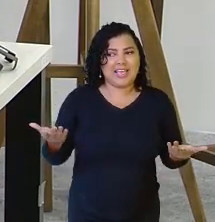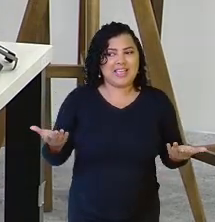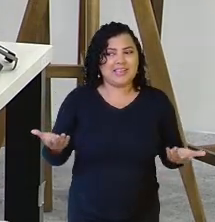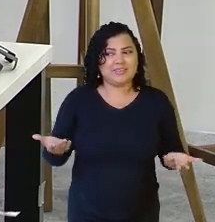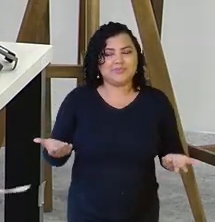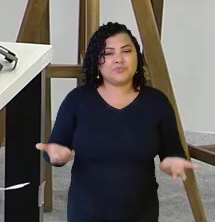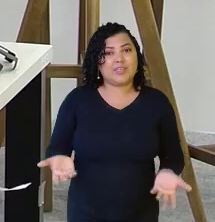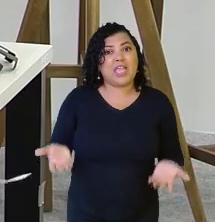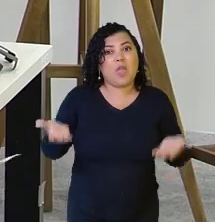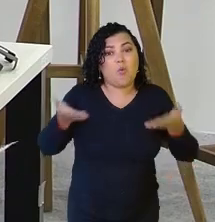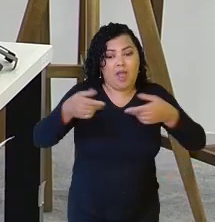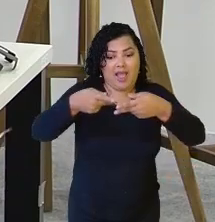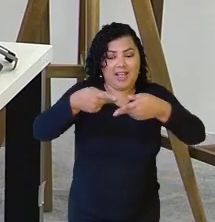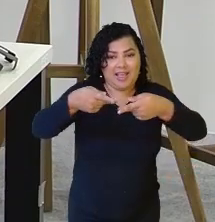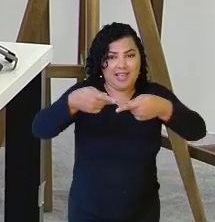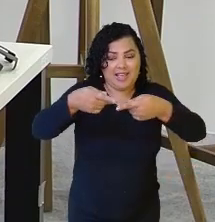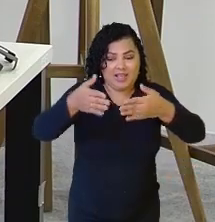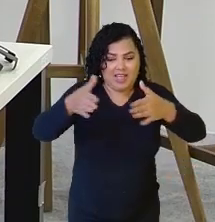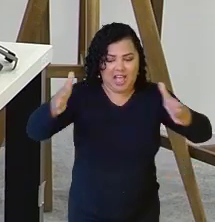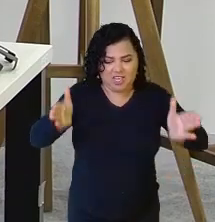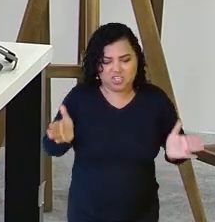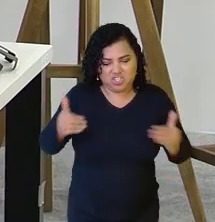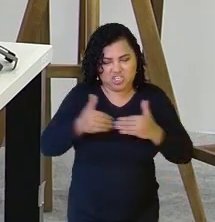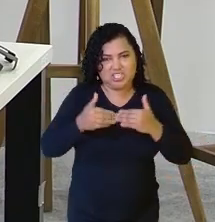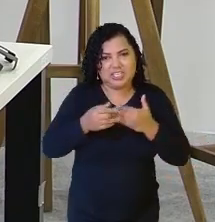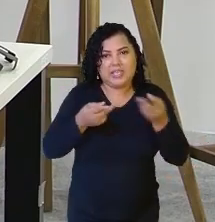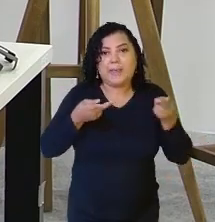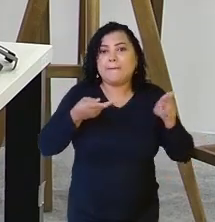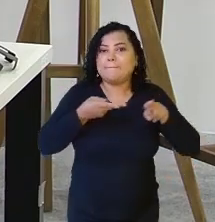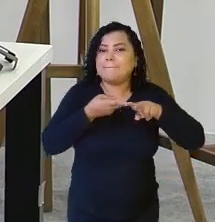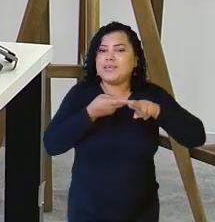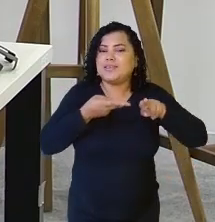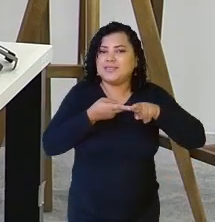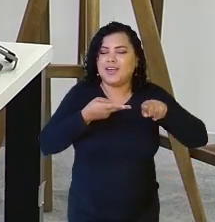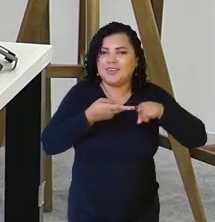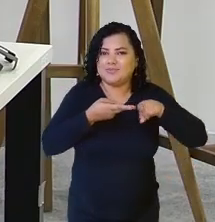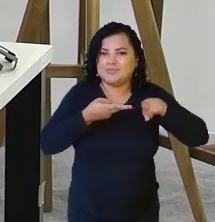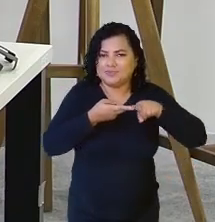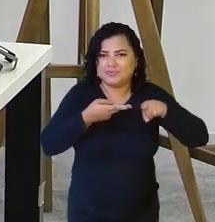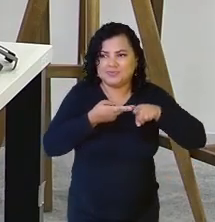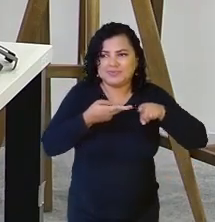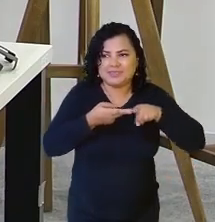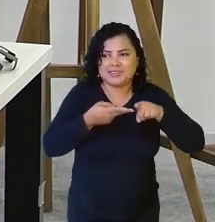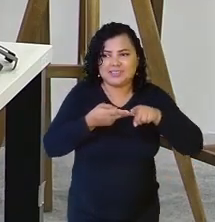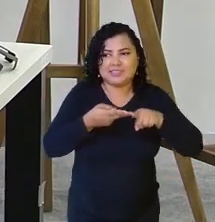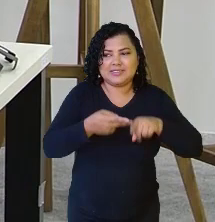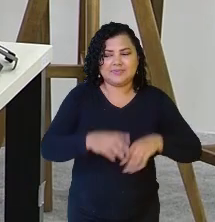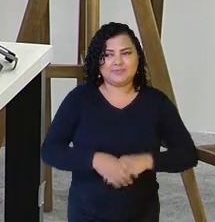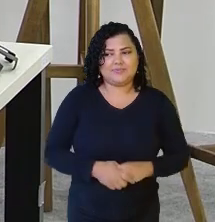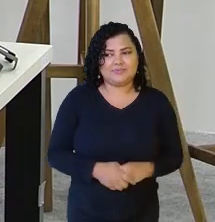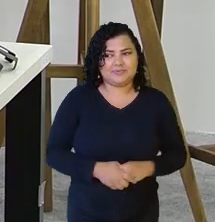fantástico, uma caixa de pizza, vou tirar aqui para vocês ouvirem, uma caixa de pizza, né? Os peixinhos,